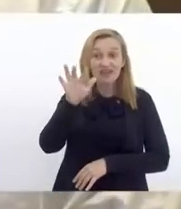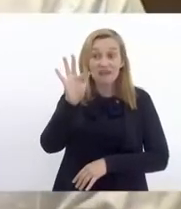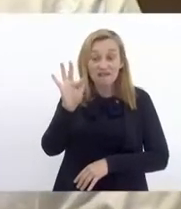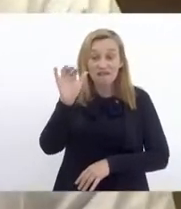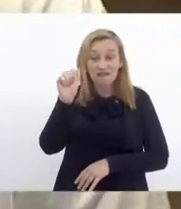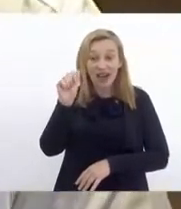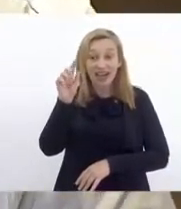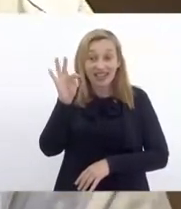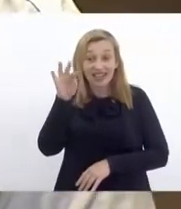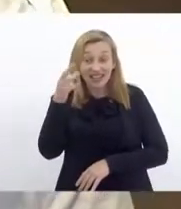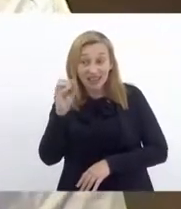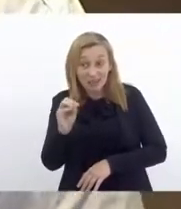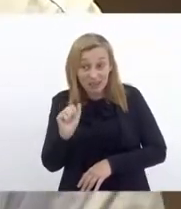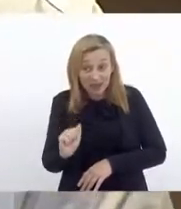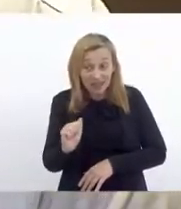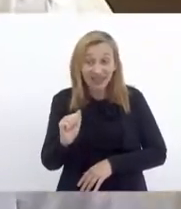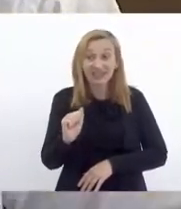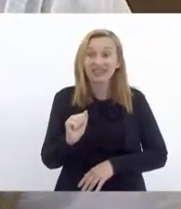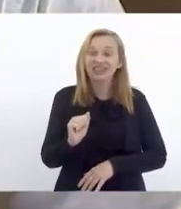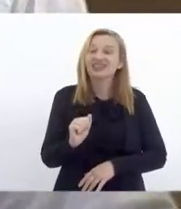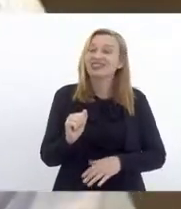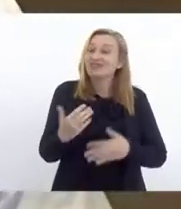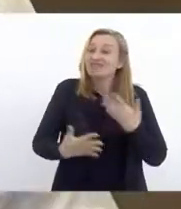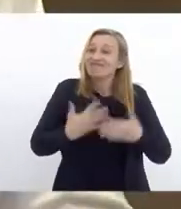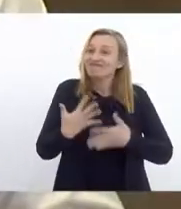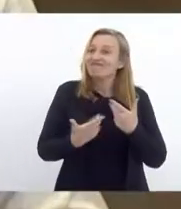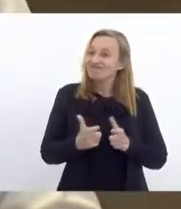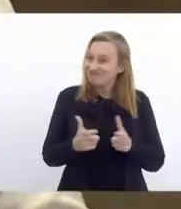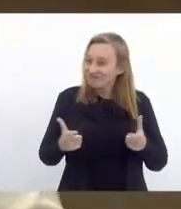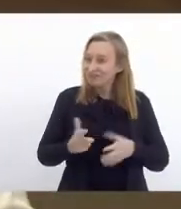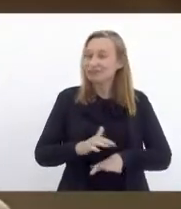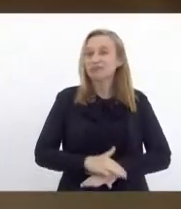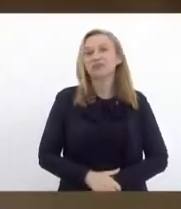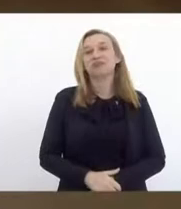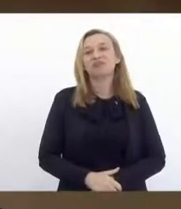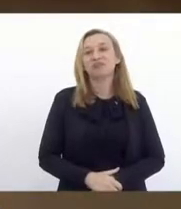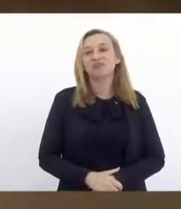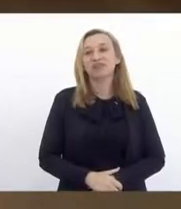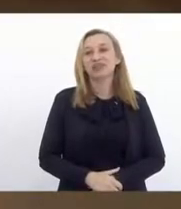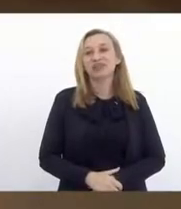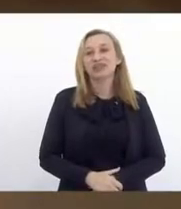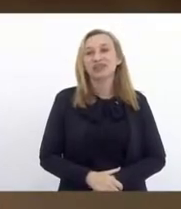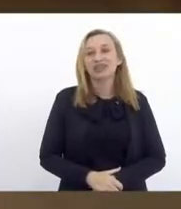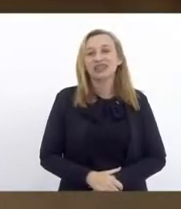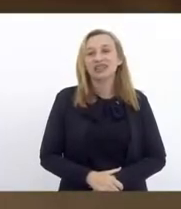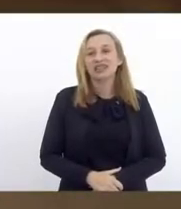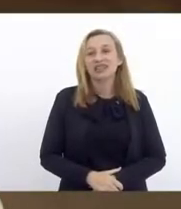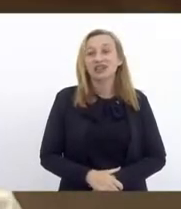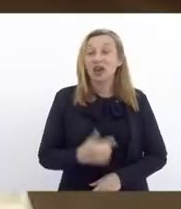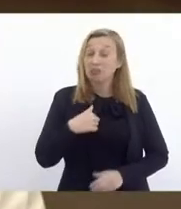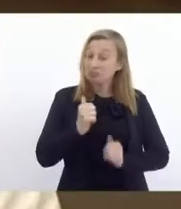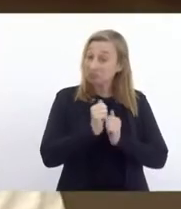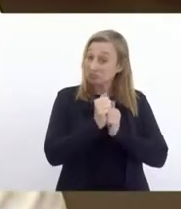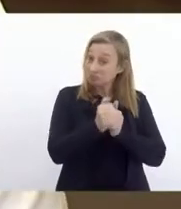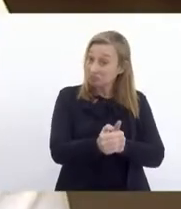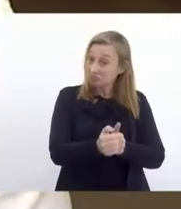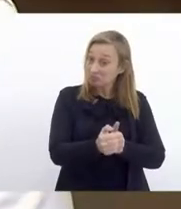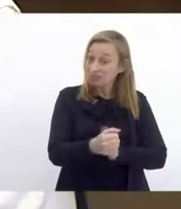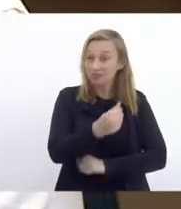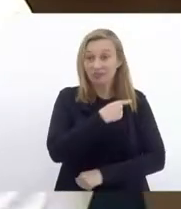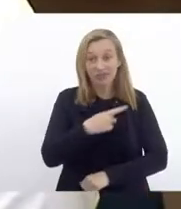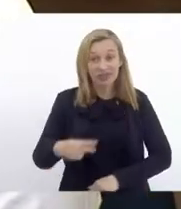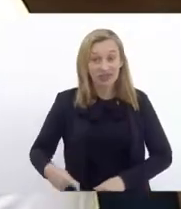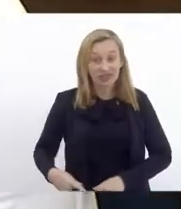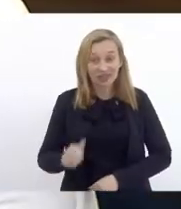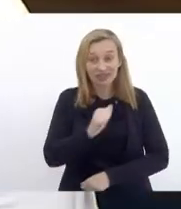Pacheco. A satisfação muito grande. Eu que acompanho o presidente